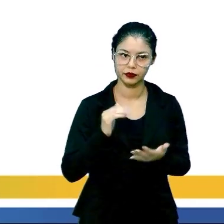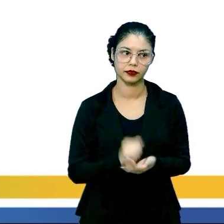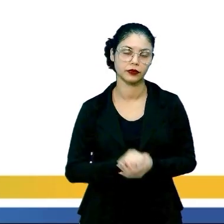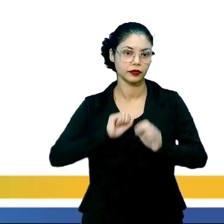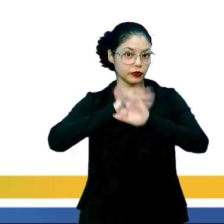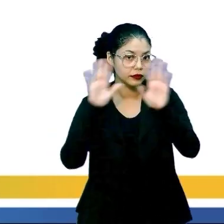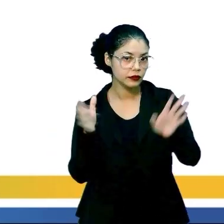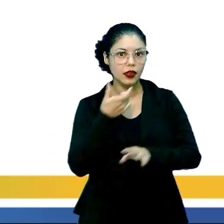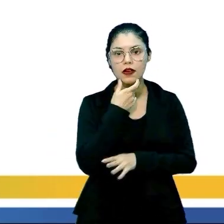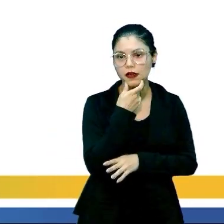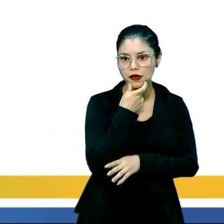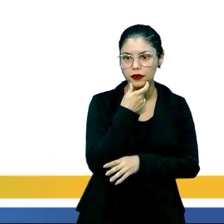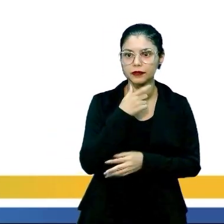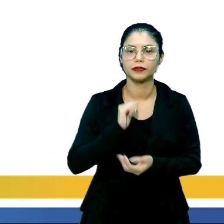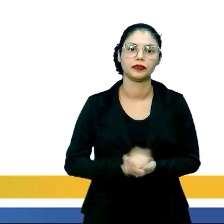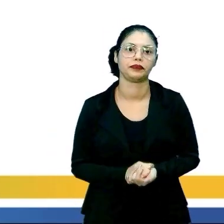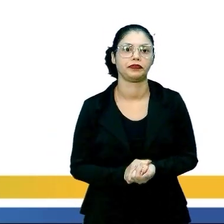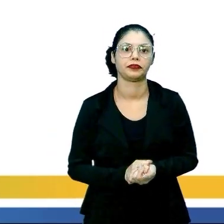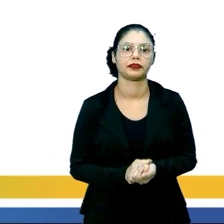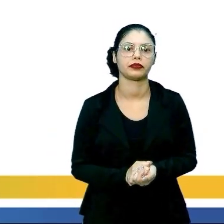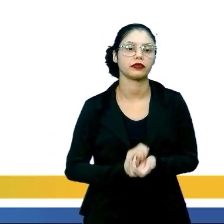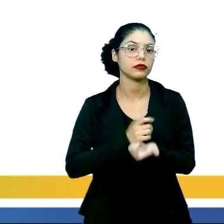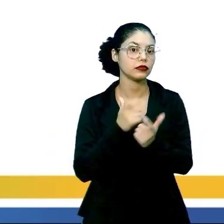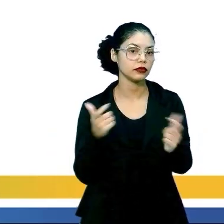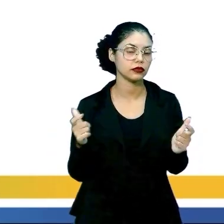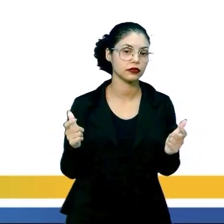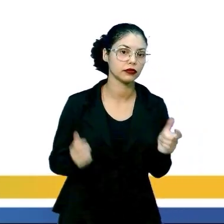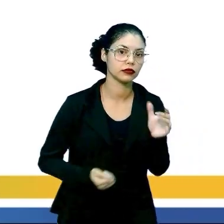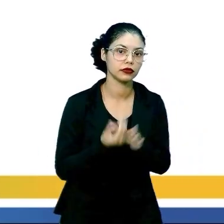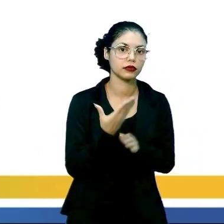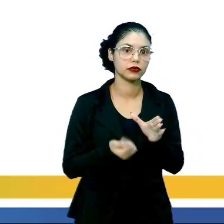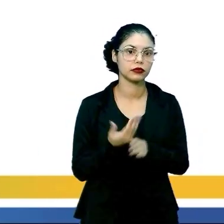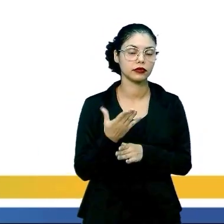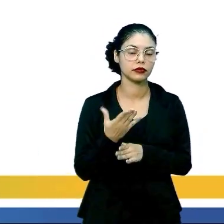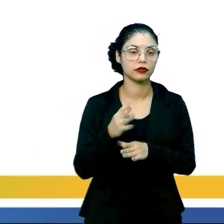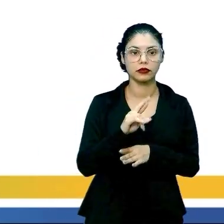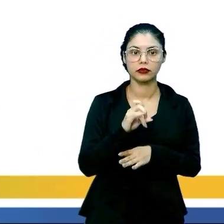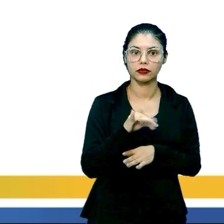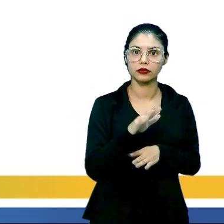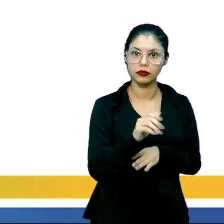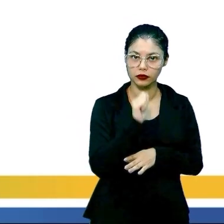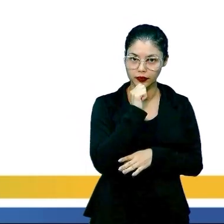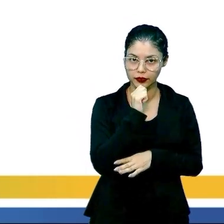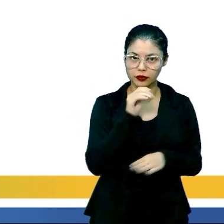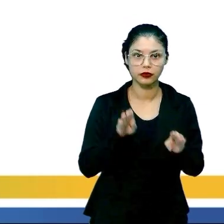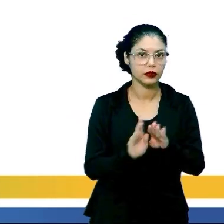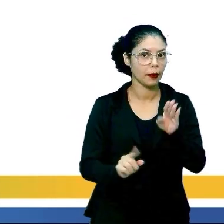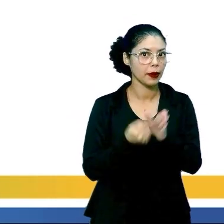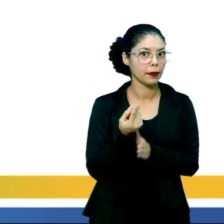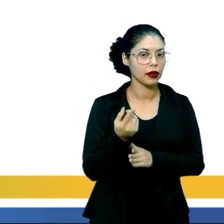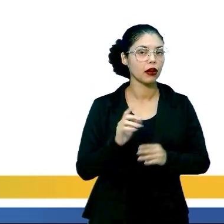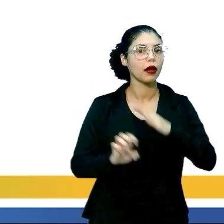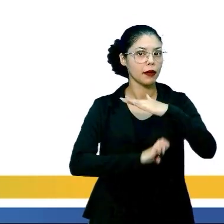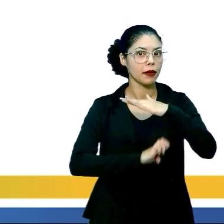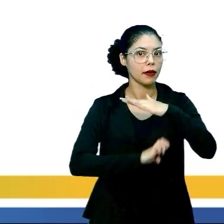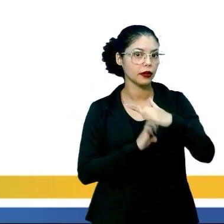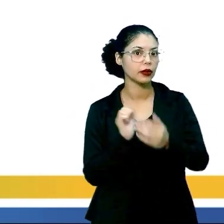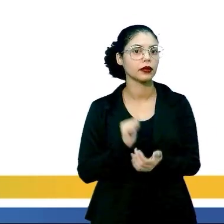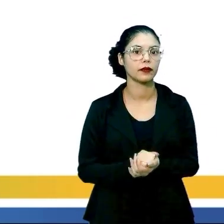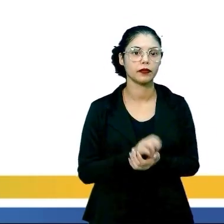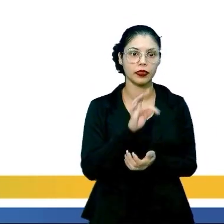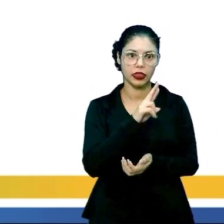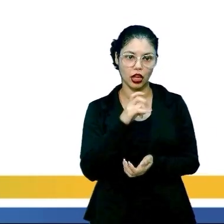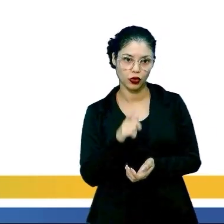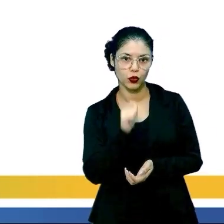claro, na Inglaterra, que era uma grande produtora de tecidos, então as primeiras fábricas elas eram têxteis, e